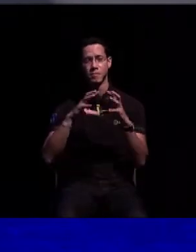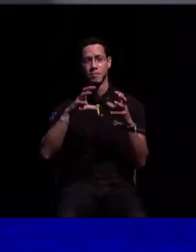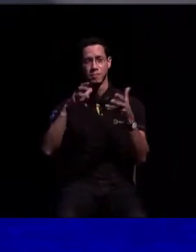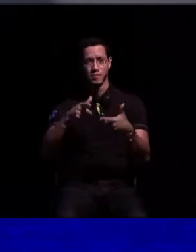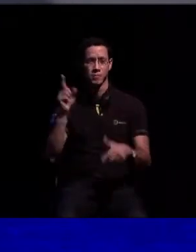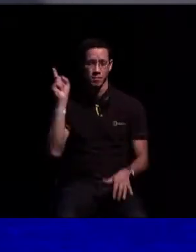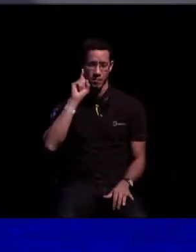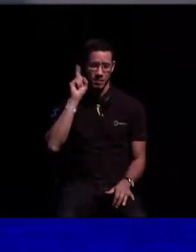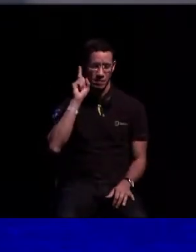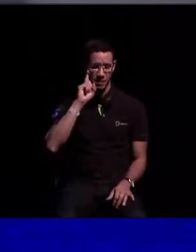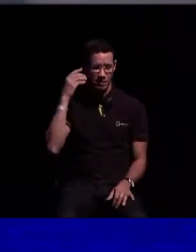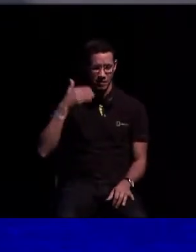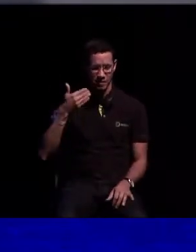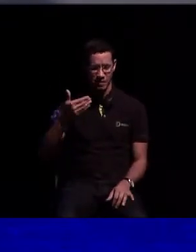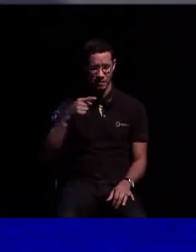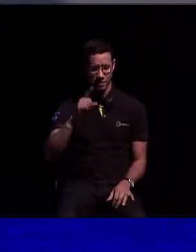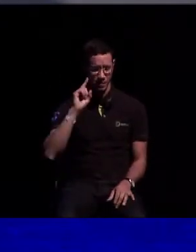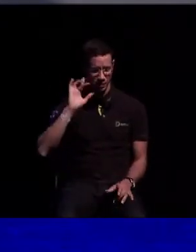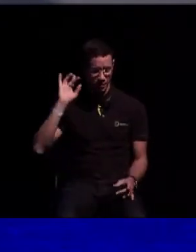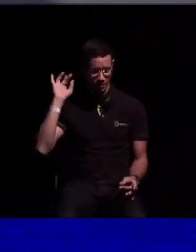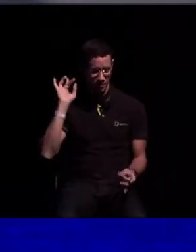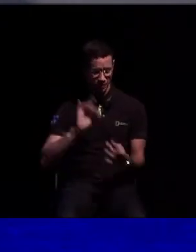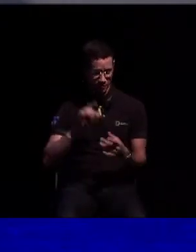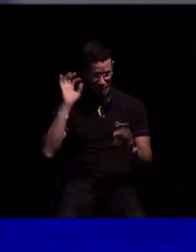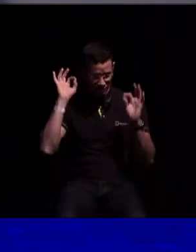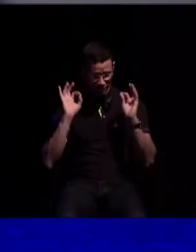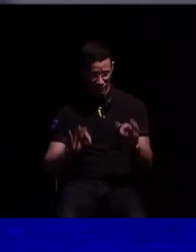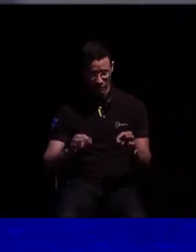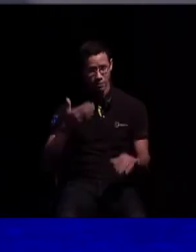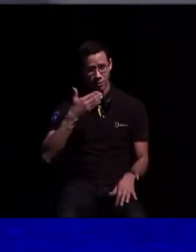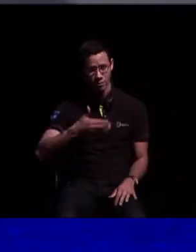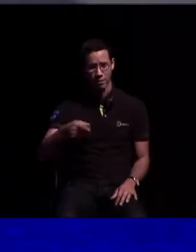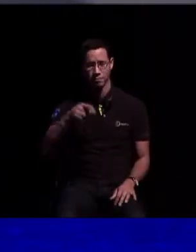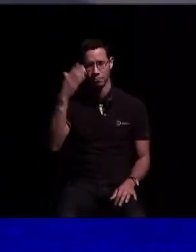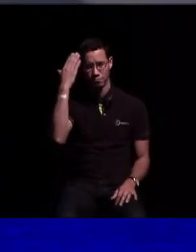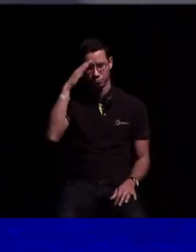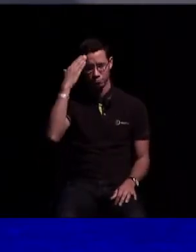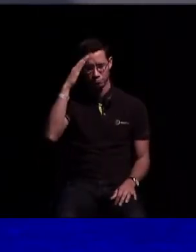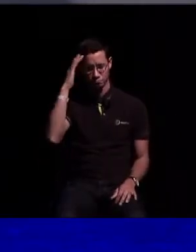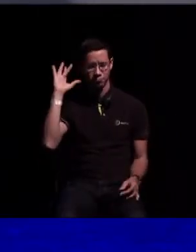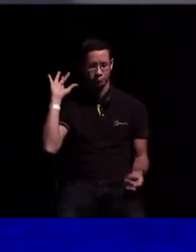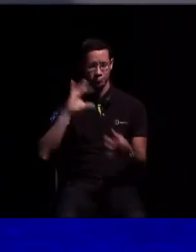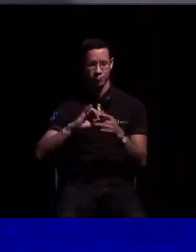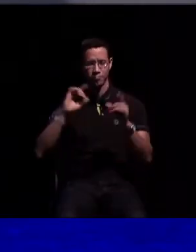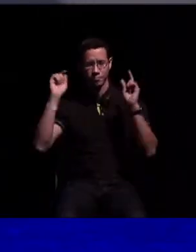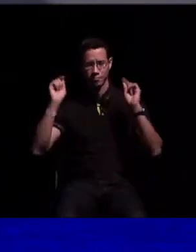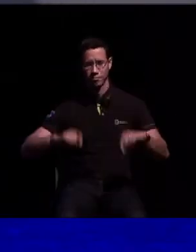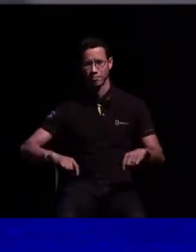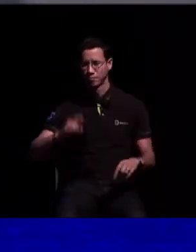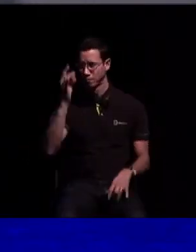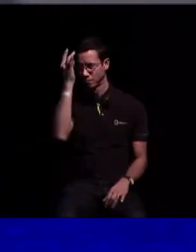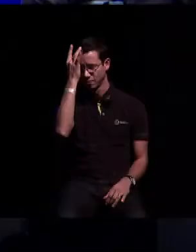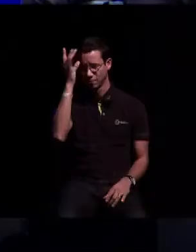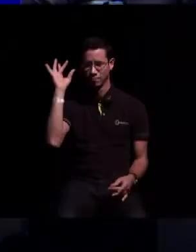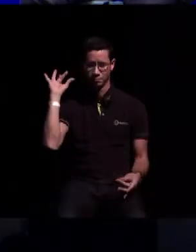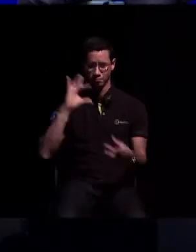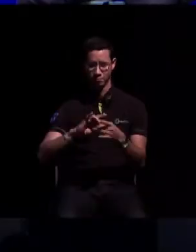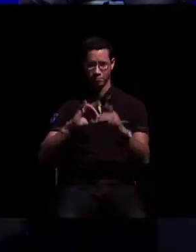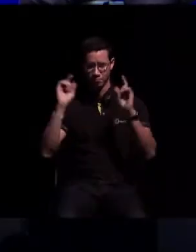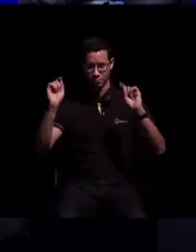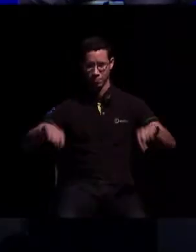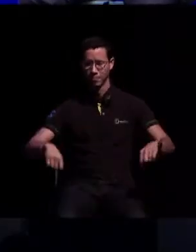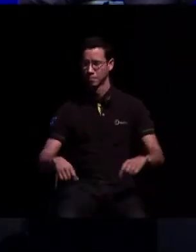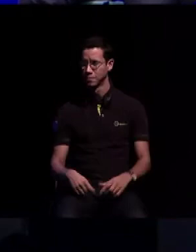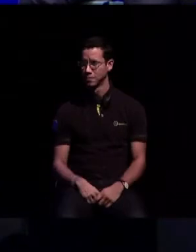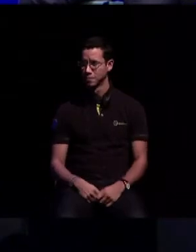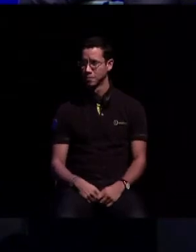a dia de vocês de modo imediato, mas eu espero que vocês verão que essa relação pode ser facilmente estabelecida. Eu tomei